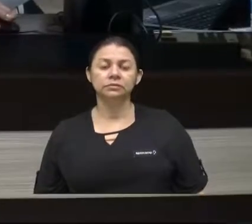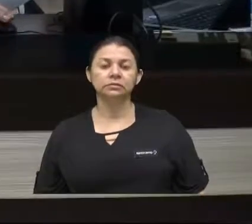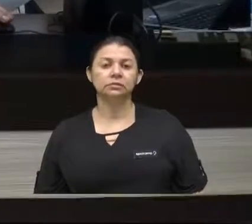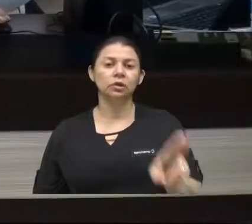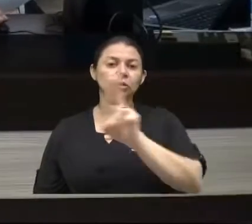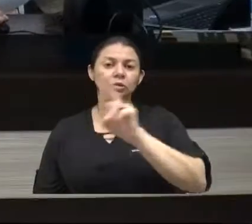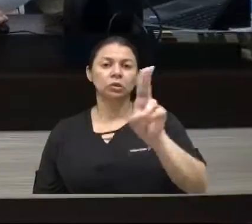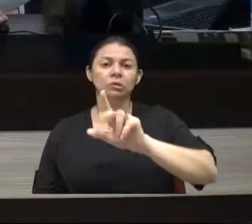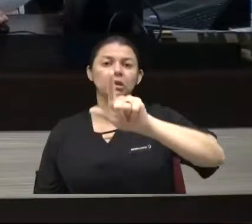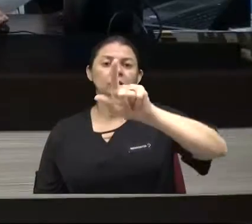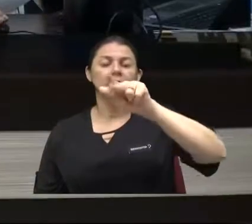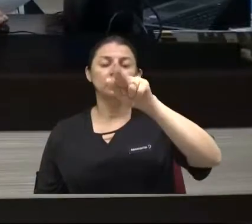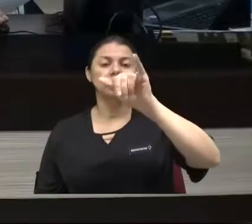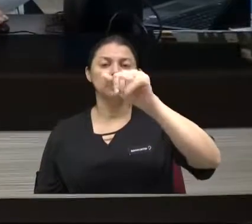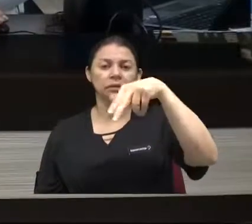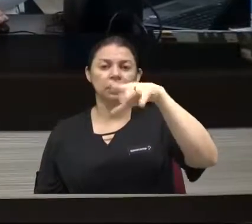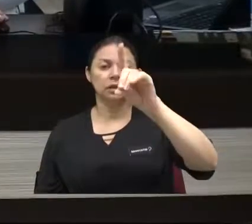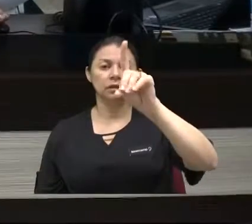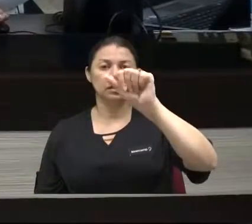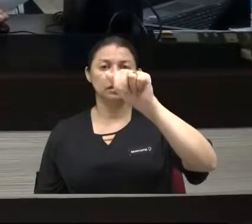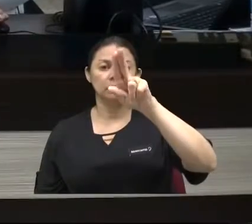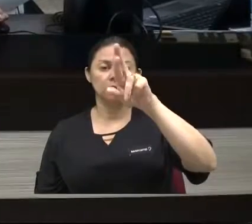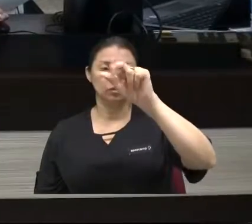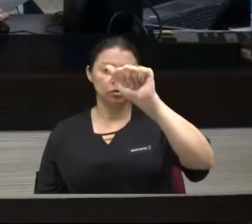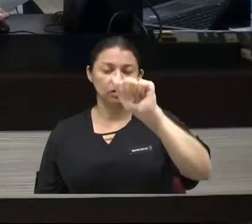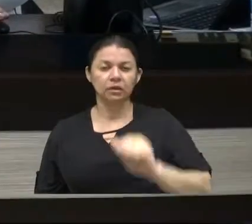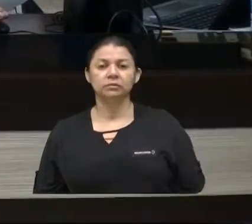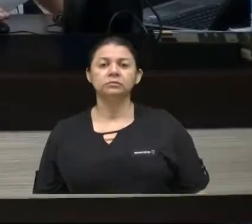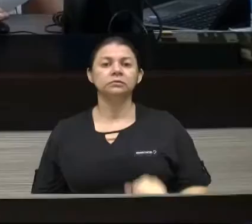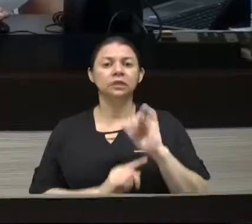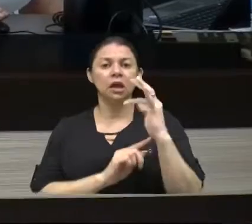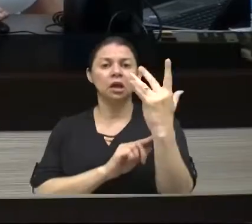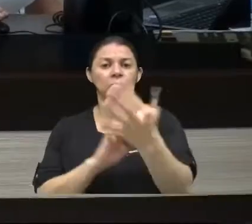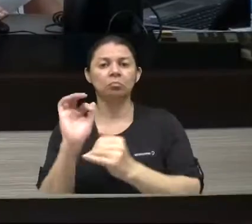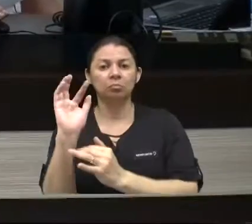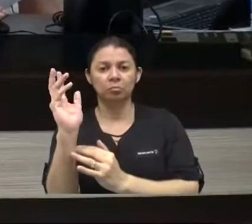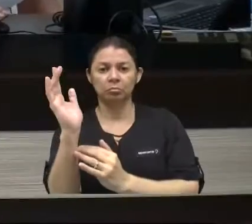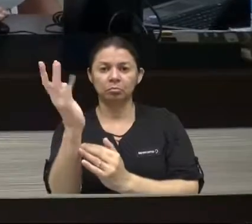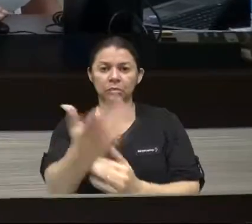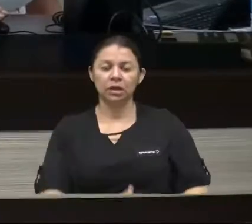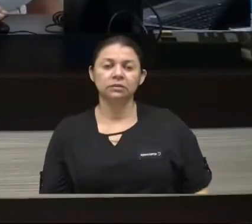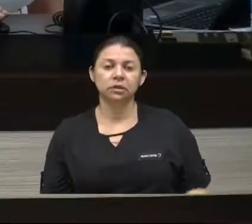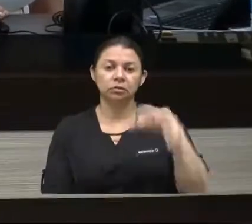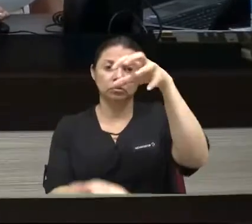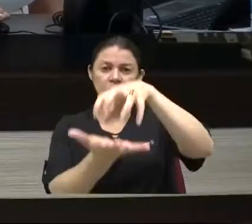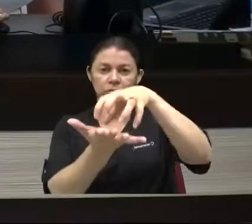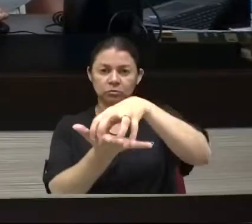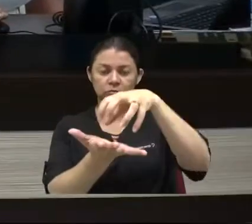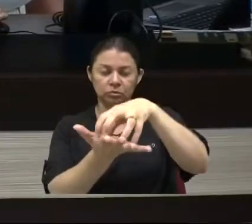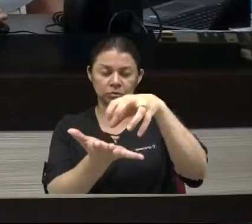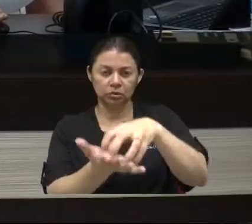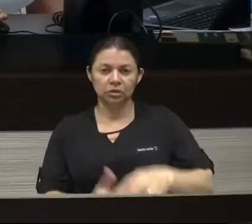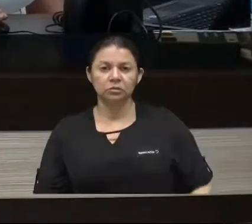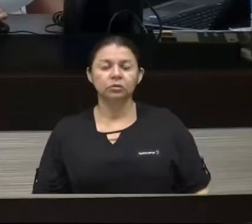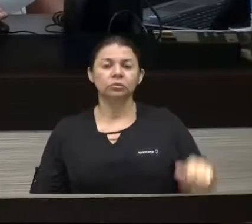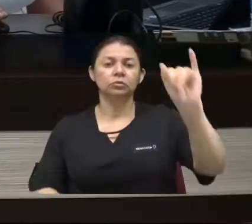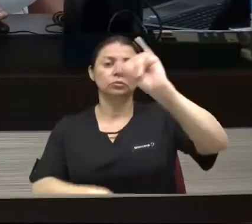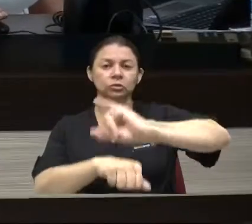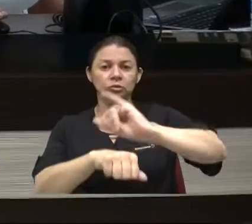na praça localizada no canteiro central da Avenida Alcides Rodrigues Maduro, Parque Nossa Senhora das Dores,